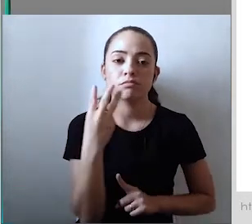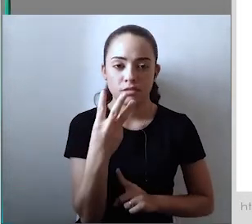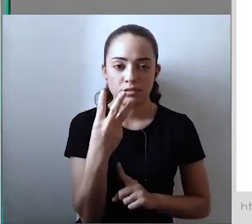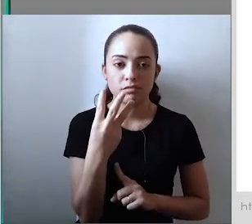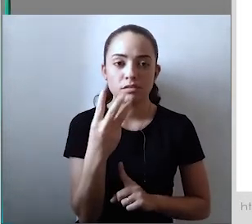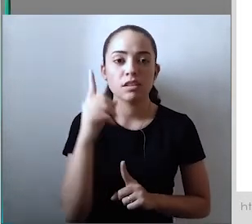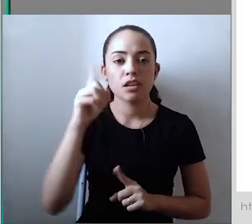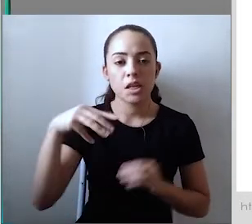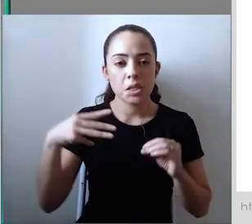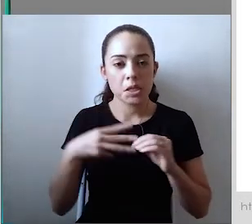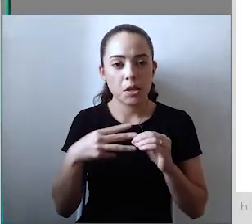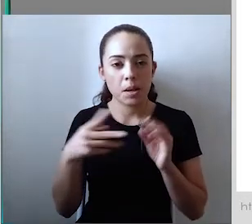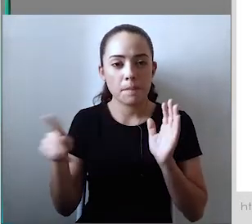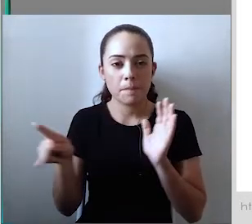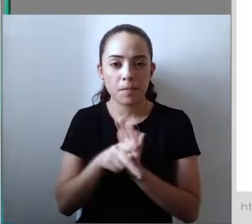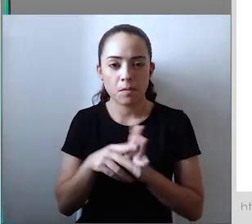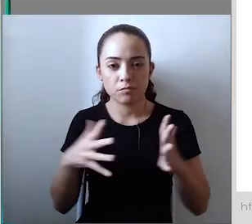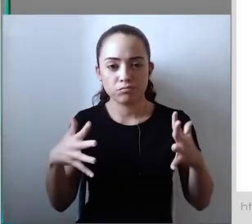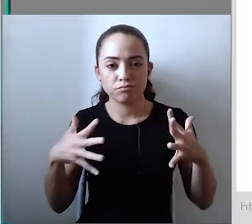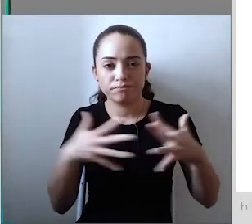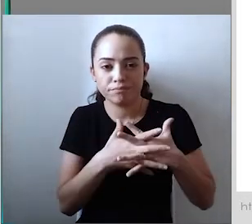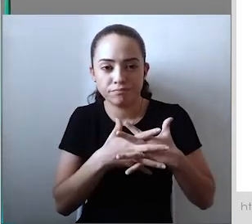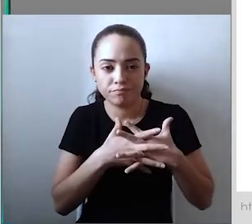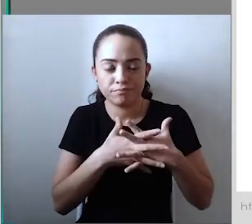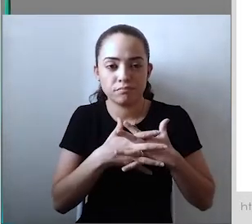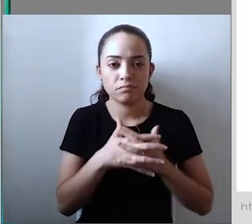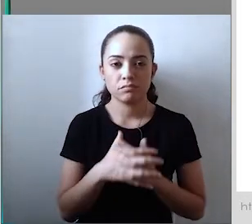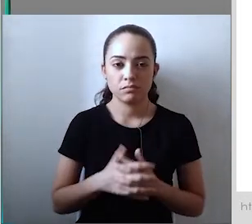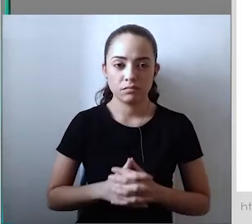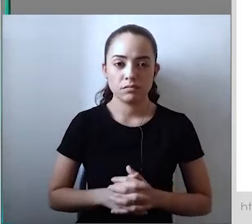células do tecido conjuntivo.